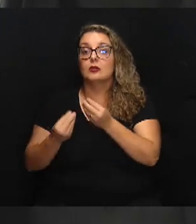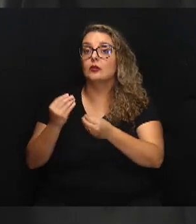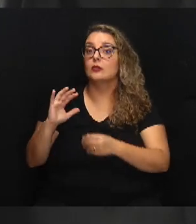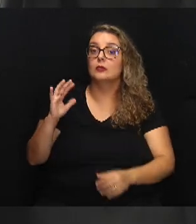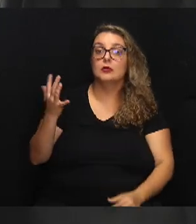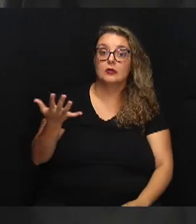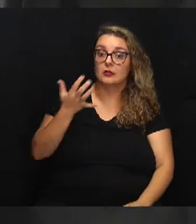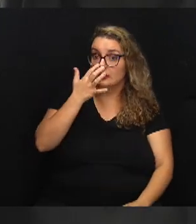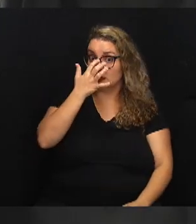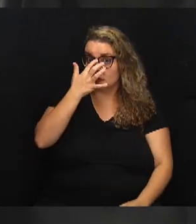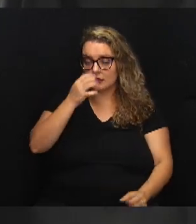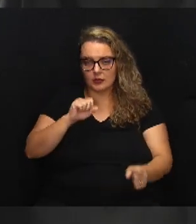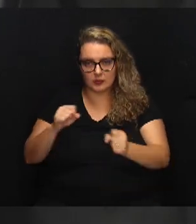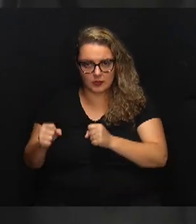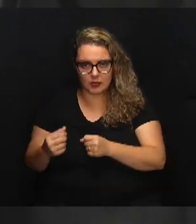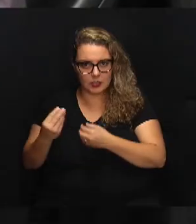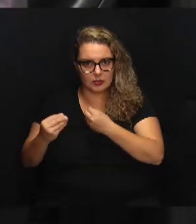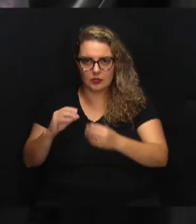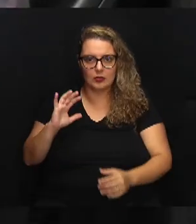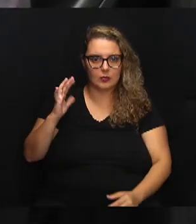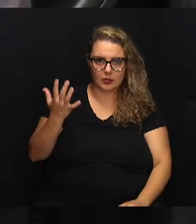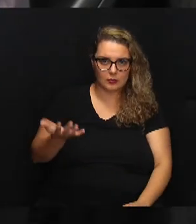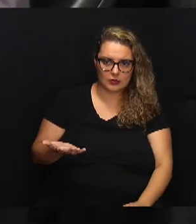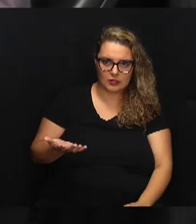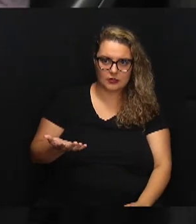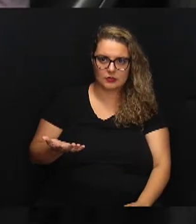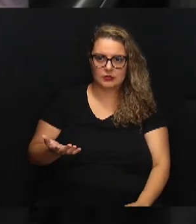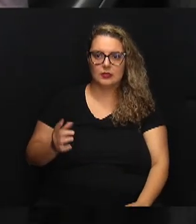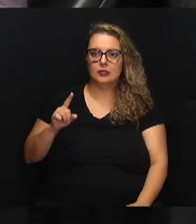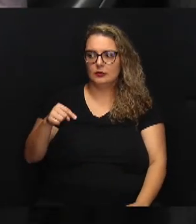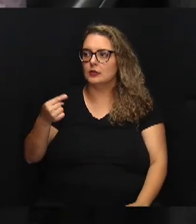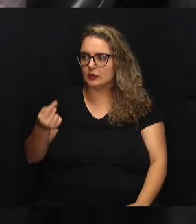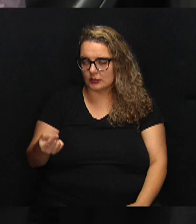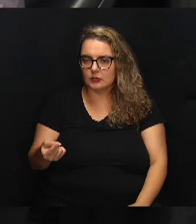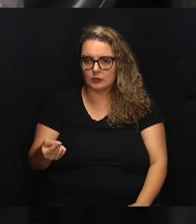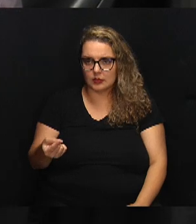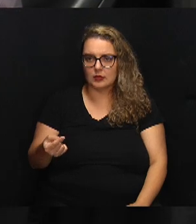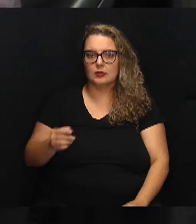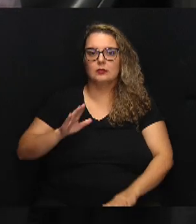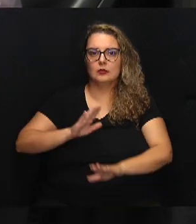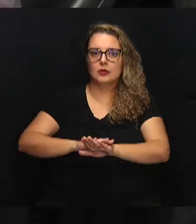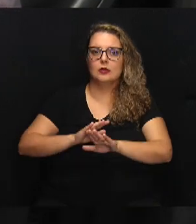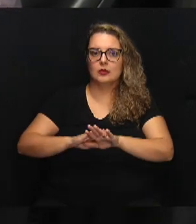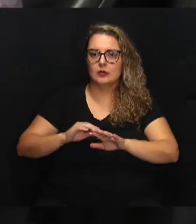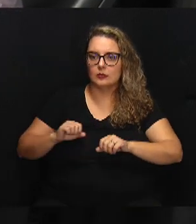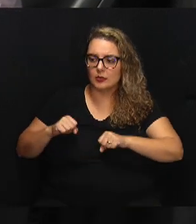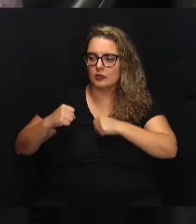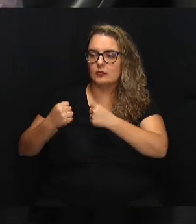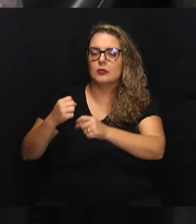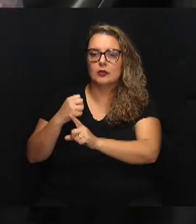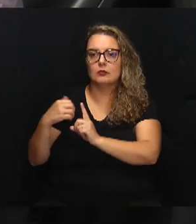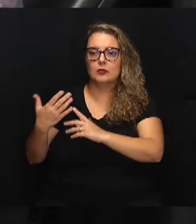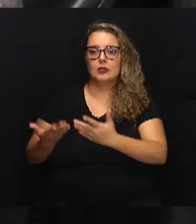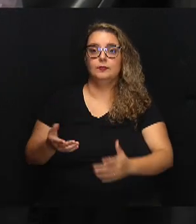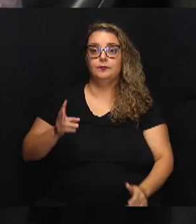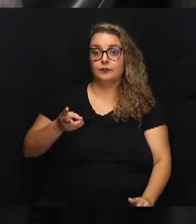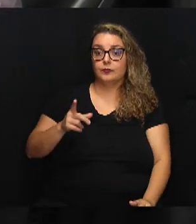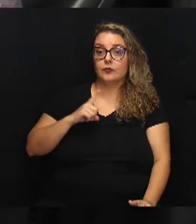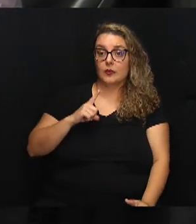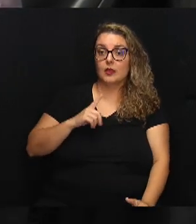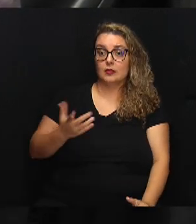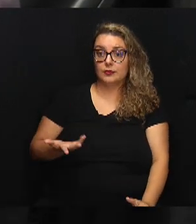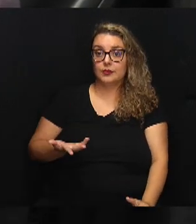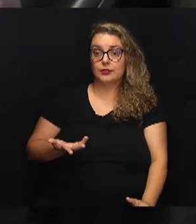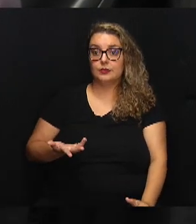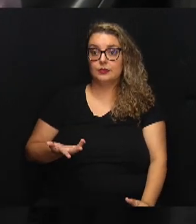o poder, como é que essa coisa funciona, para que eu possa atuar nessa sociedade, né? Então, eu sempre tive essa...